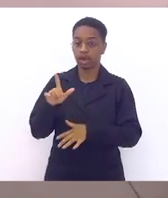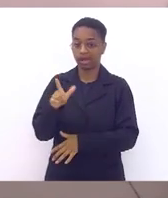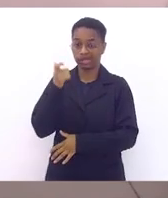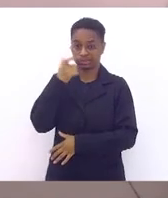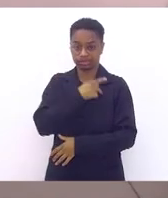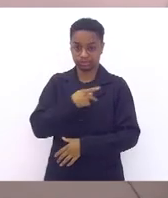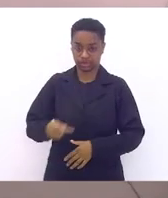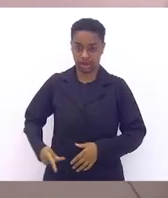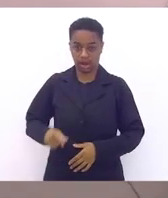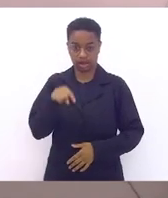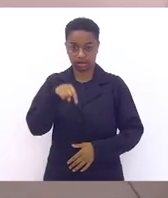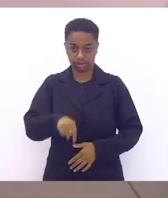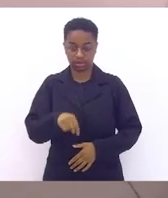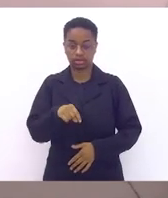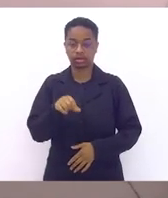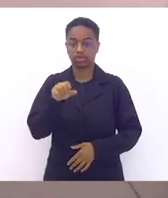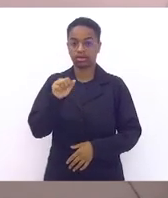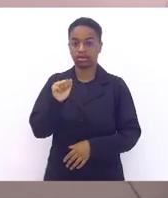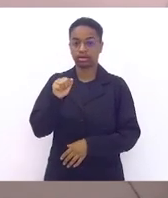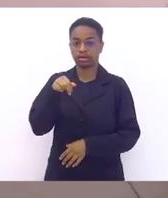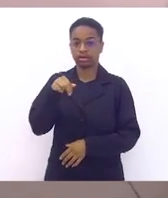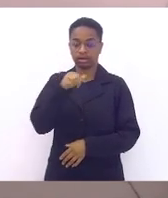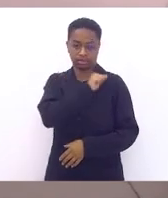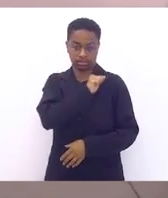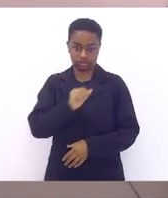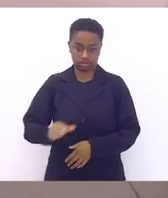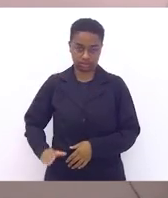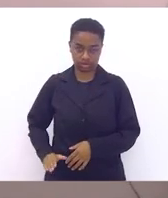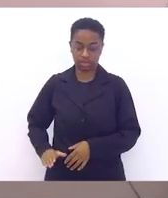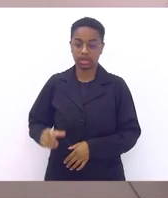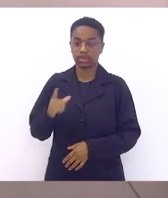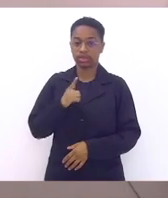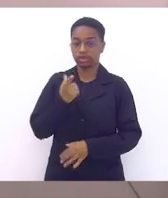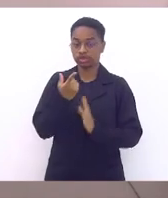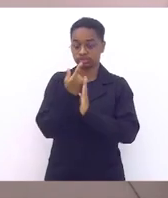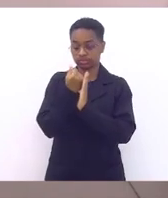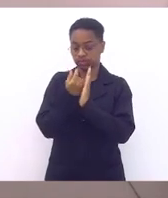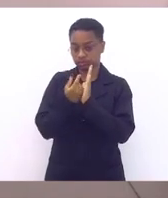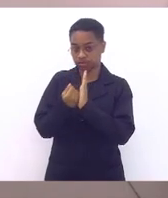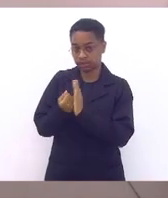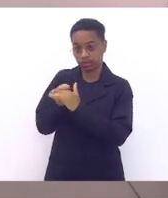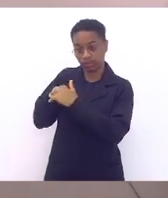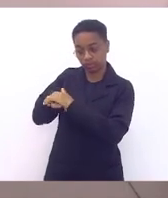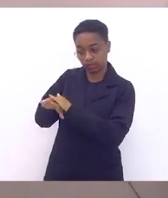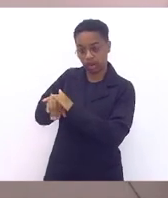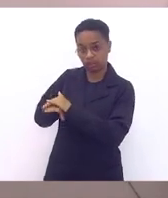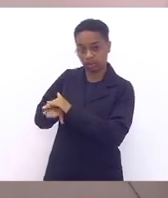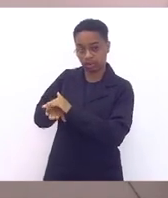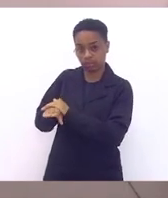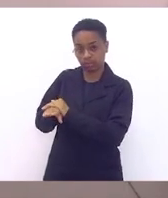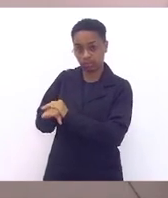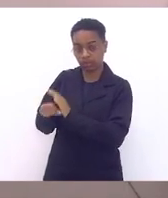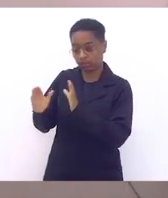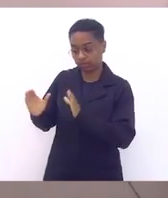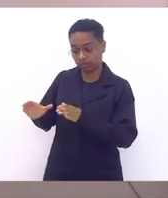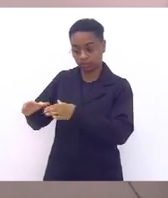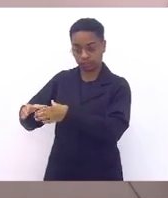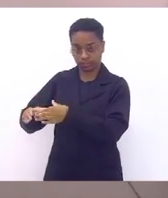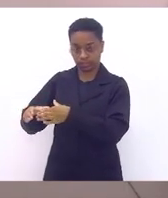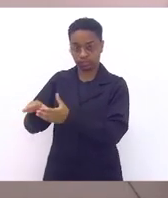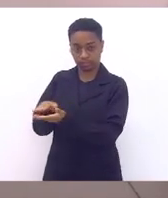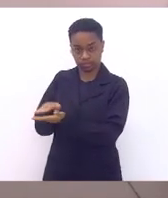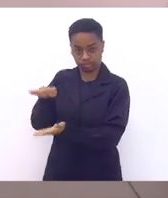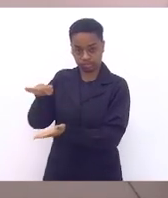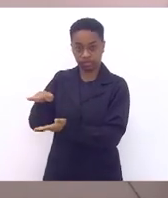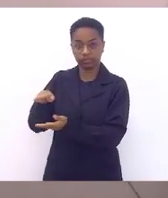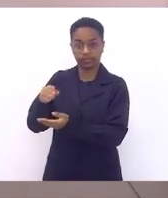André Siciliano, fez uma reserva de orçamento para ser entregue ao longo dos 5 anos,